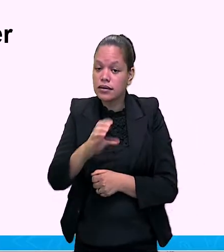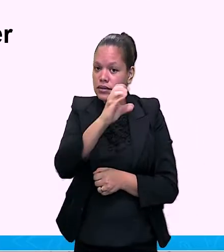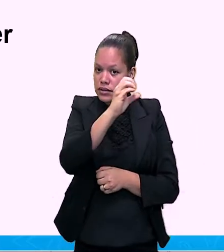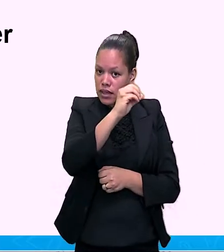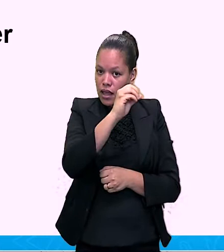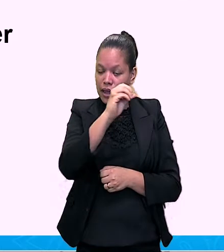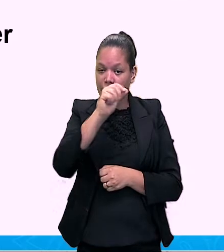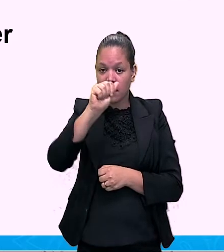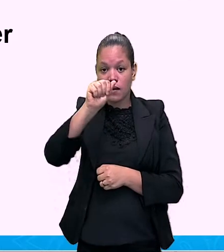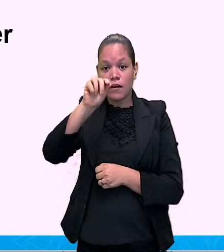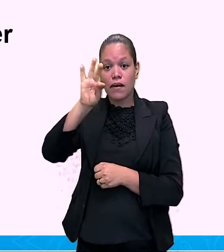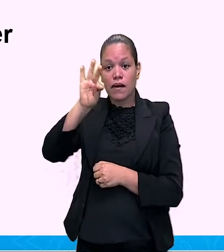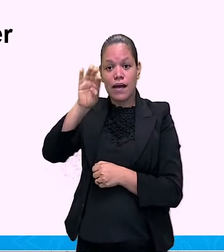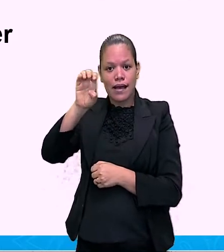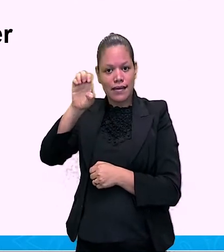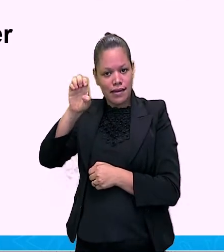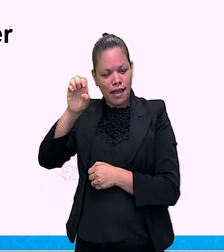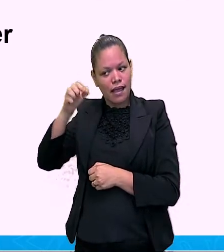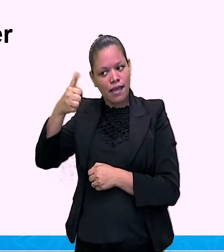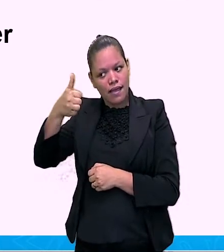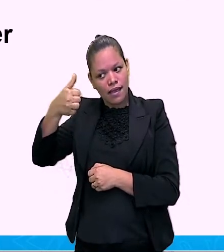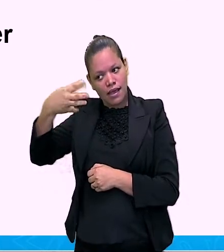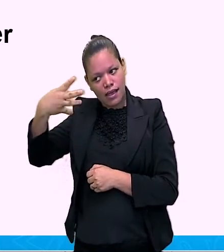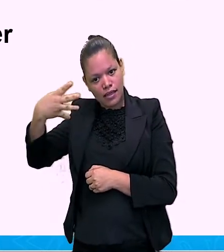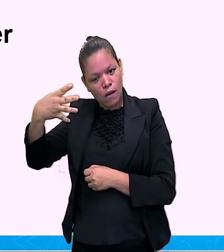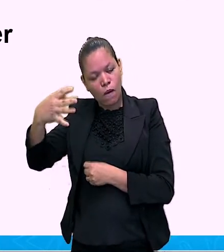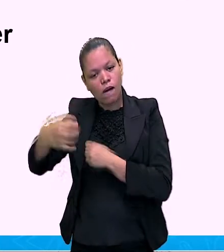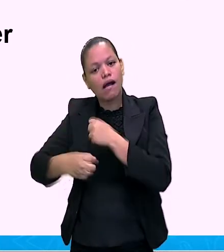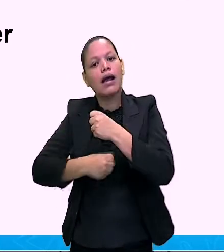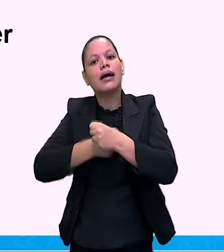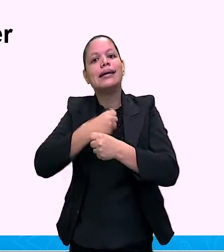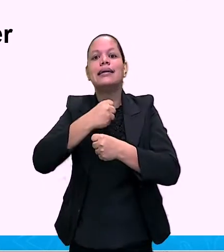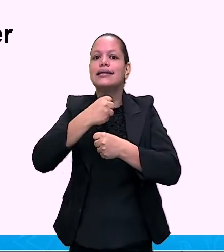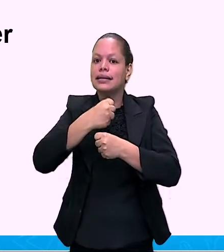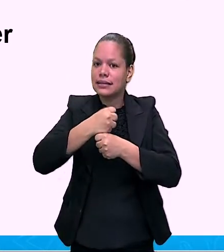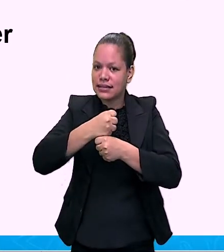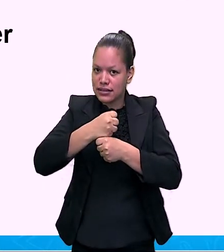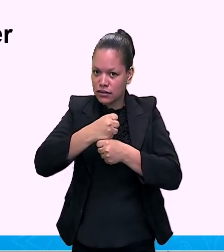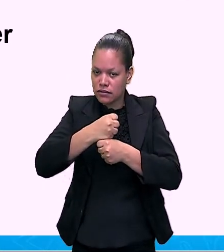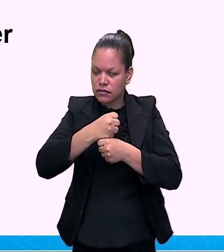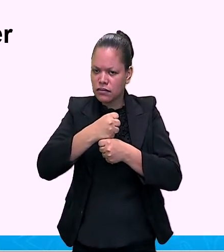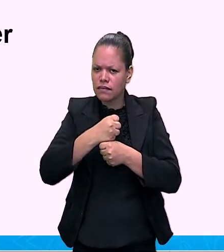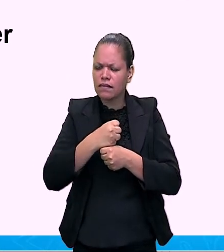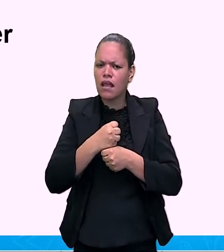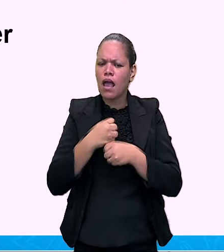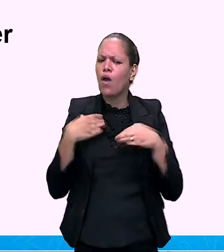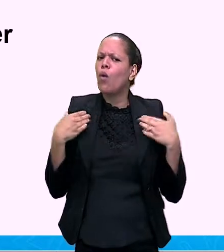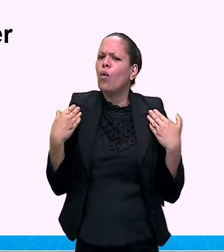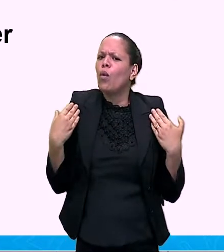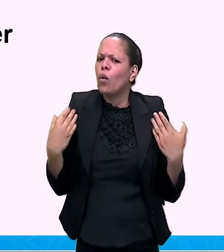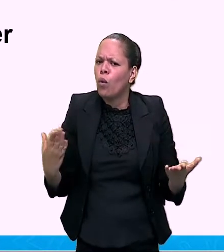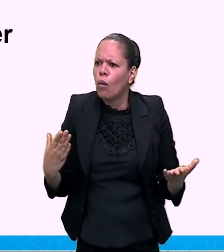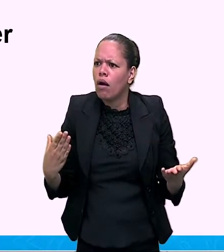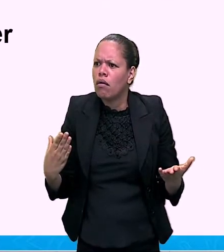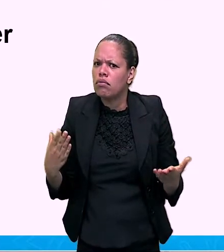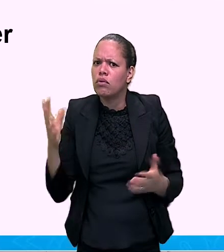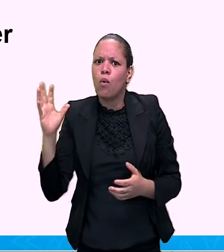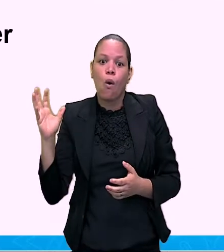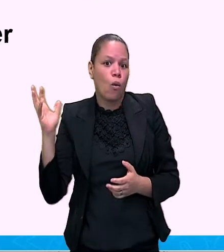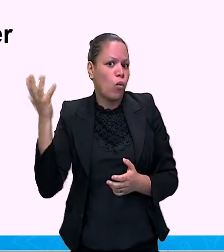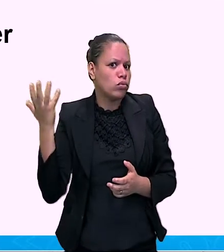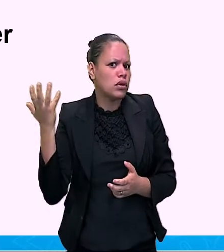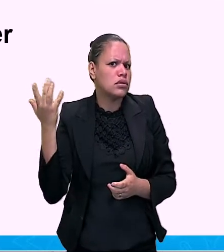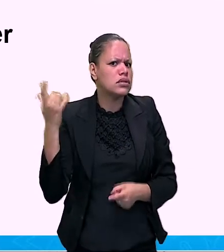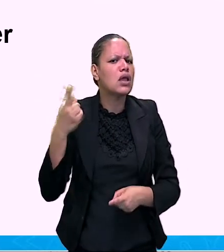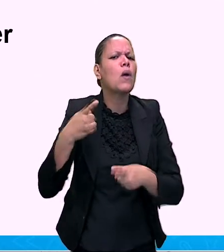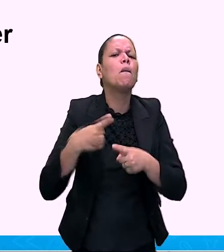anos. E quando essa síndrome veio à tona? E por que ela veio? Ela